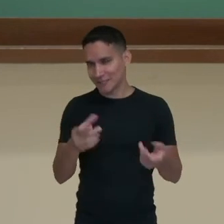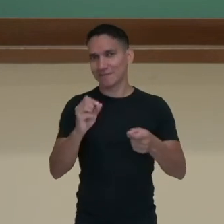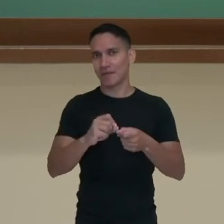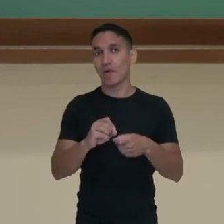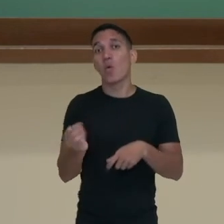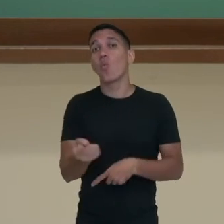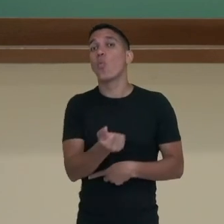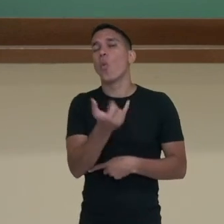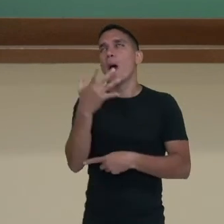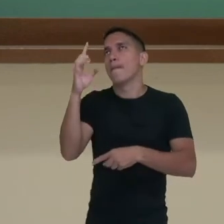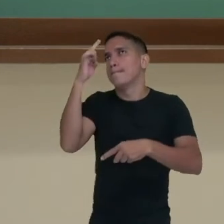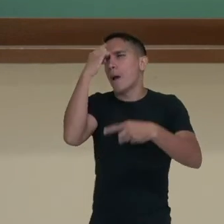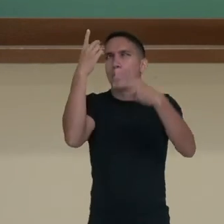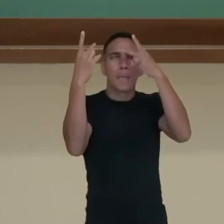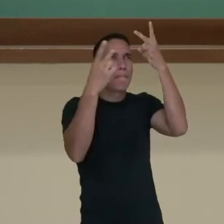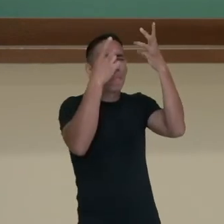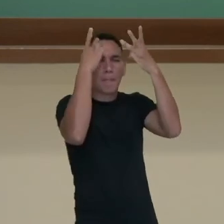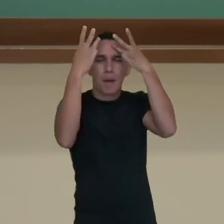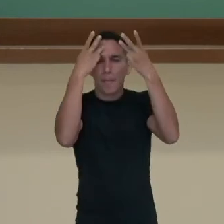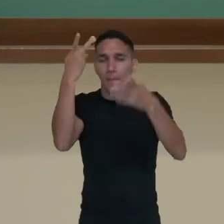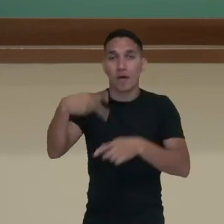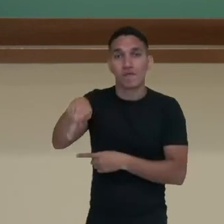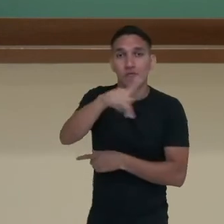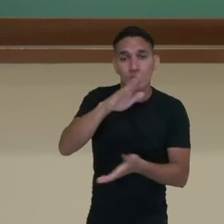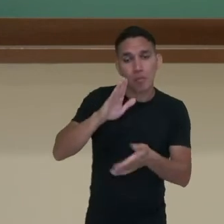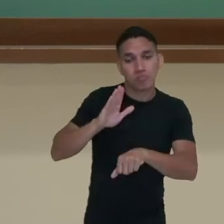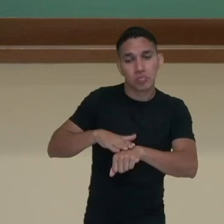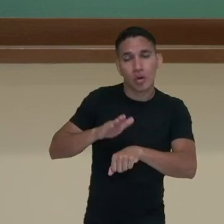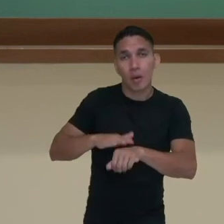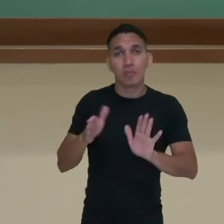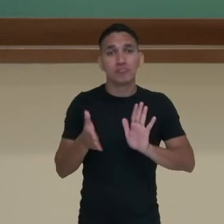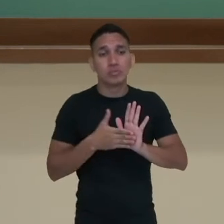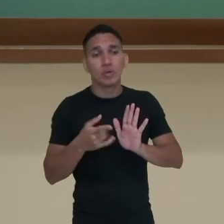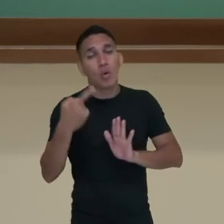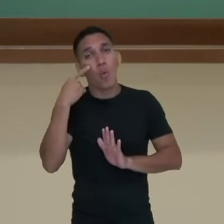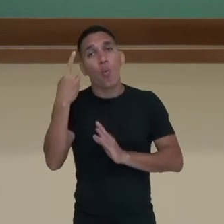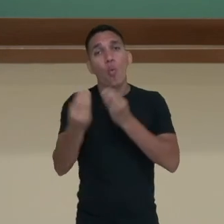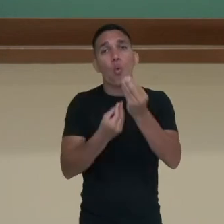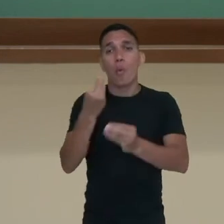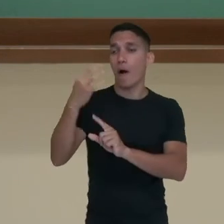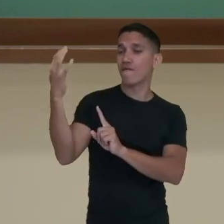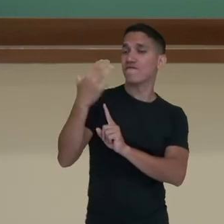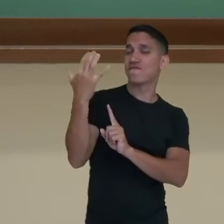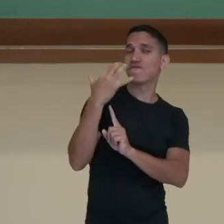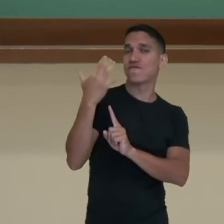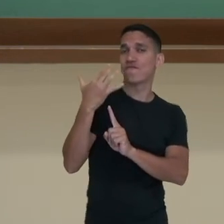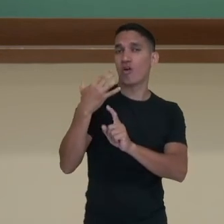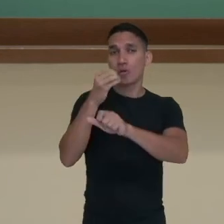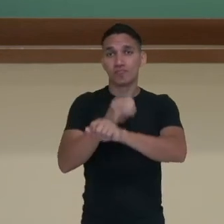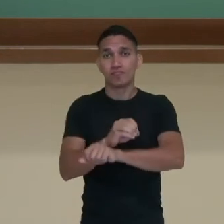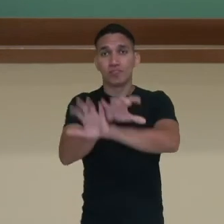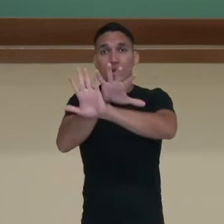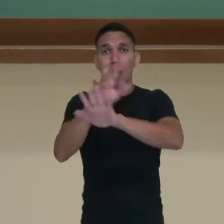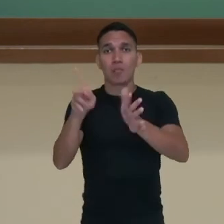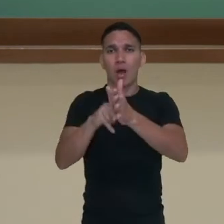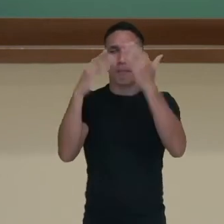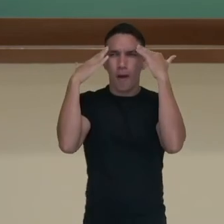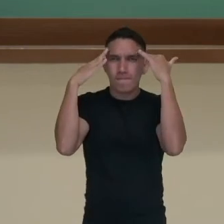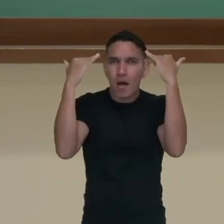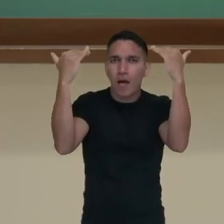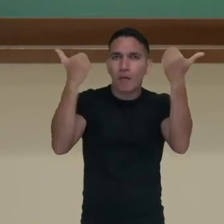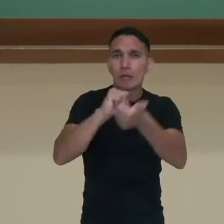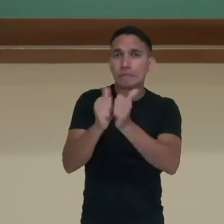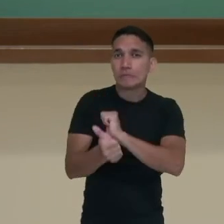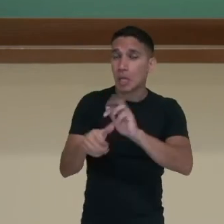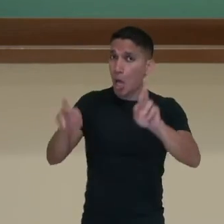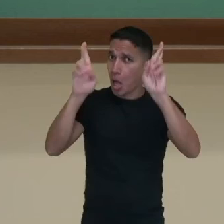foram as ideias que vocês colocaram sobre a influência da mídia na popularização dos esportes? Espero que